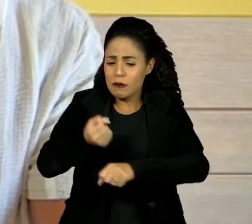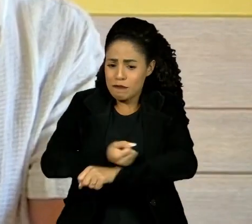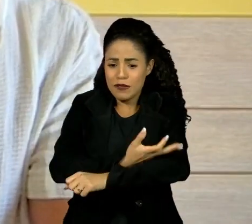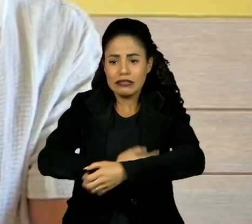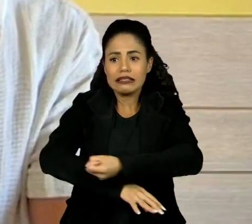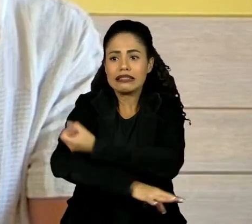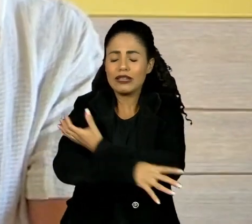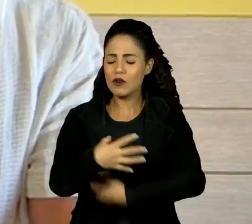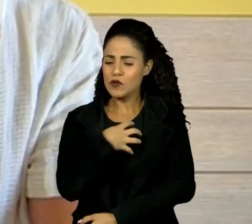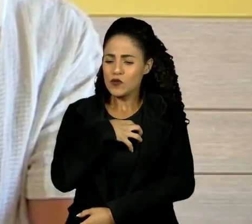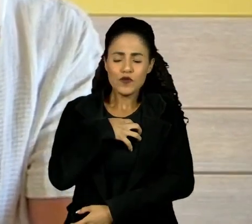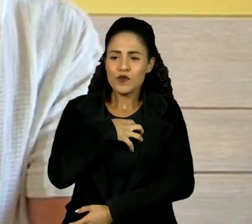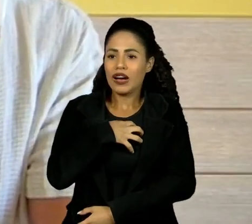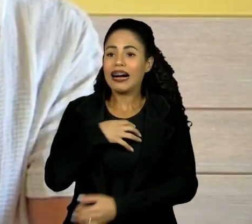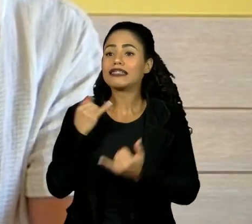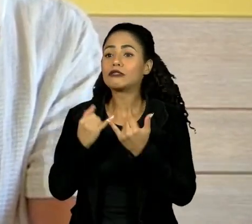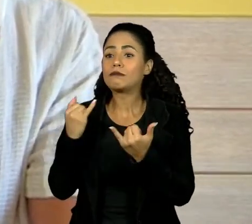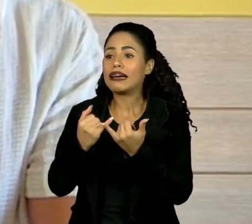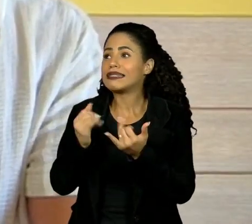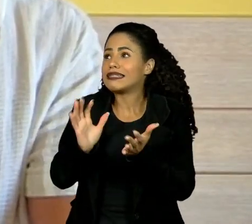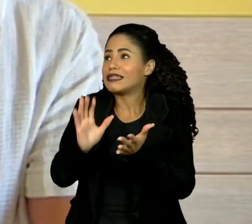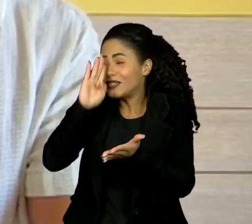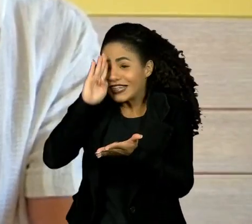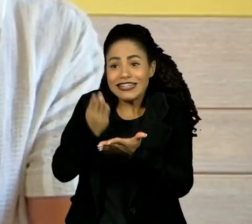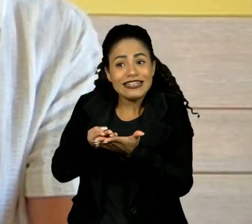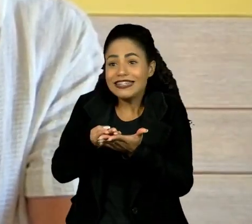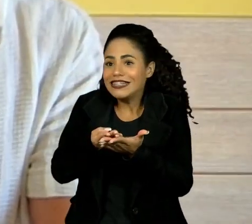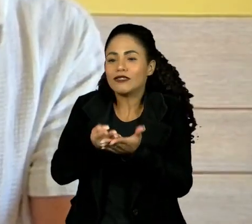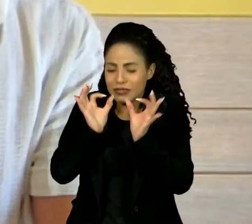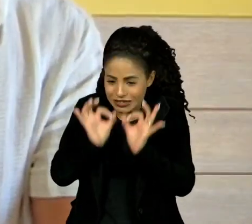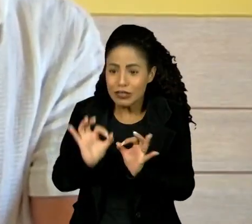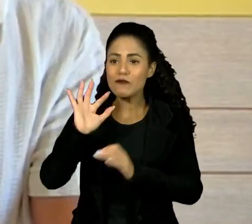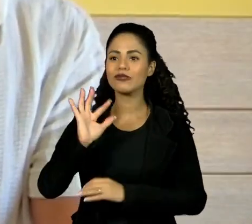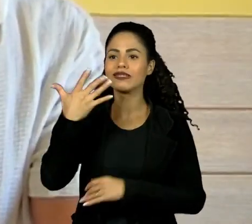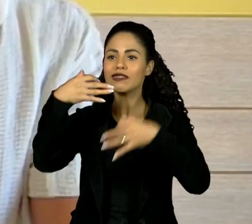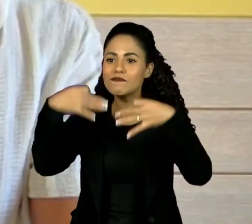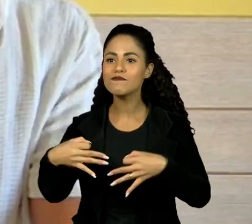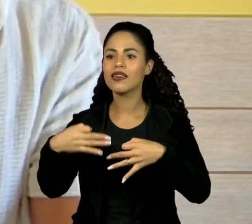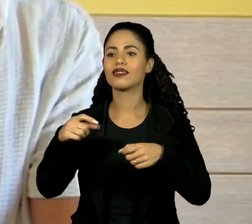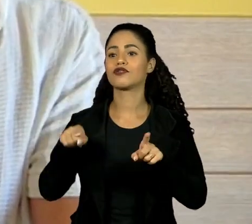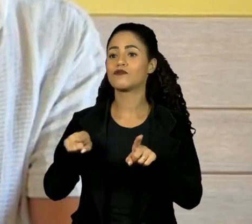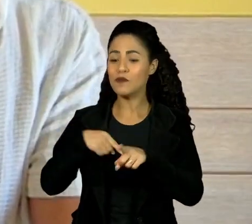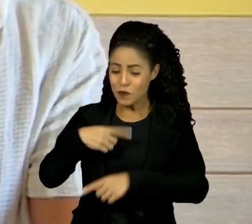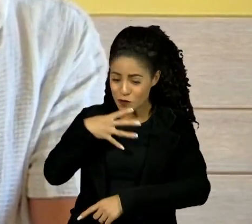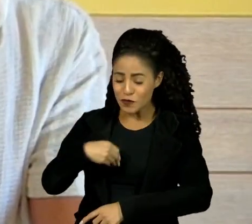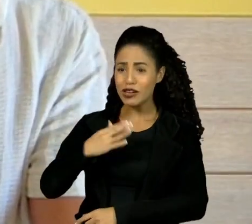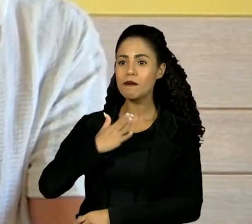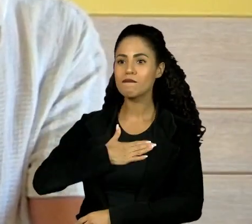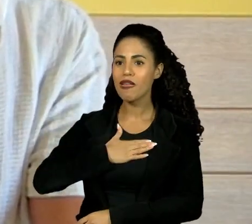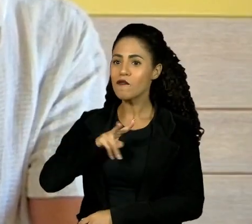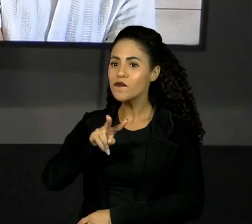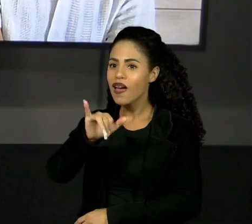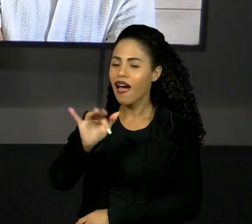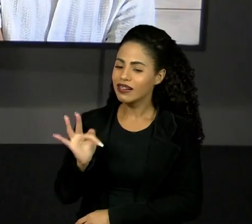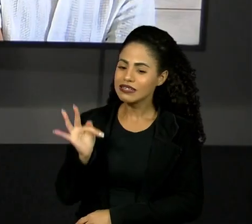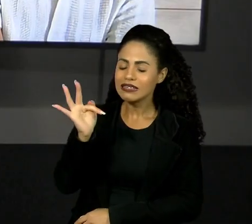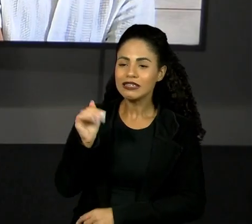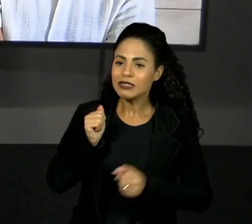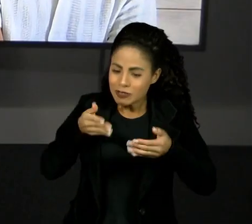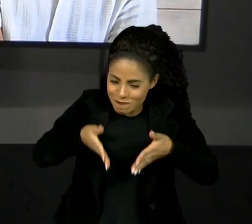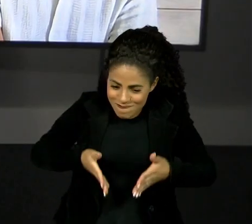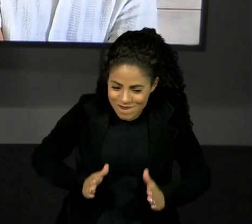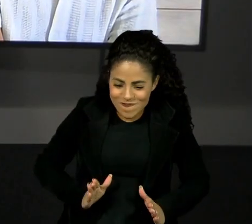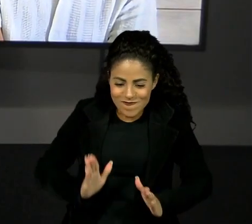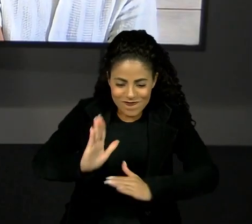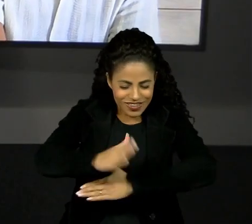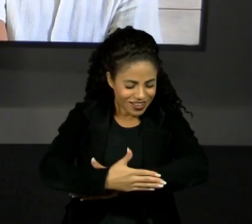de não acreditar que isso está acontecendo. Tipo, que o Caetano tá para chegar e que a gente